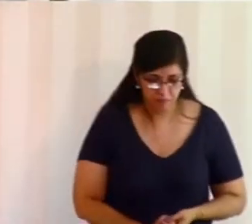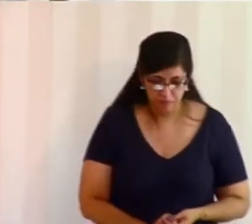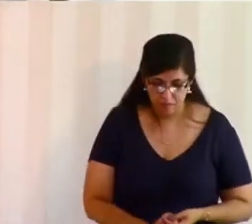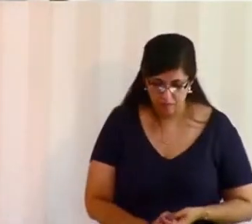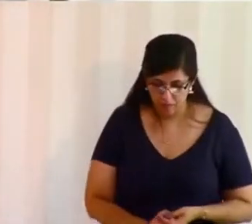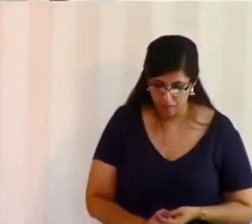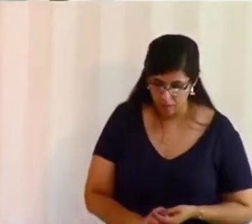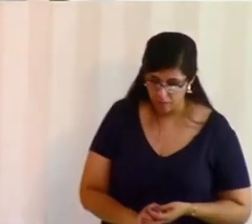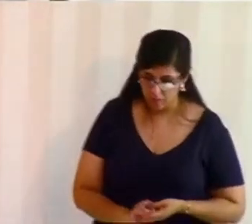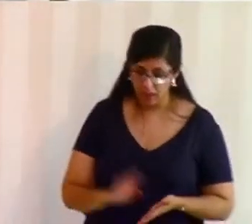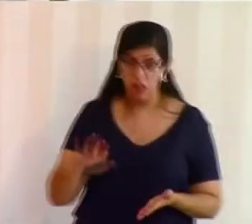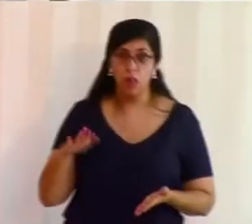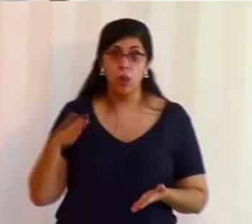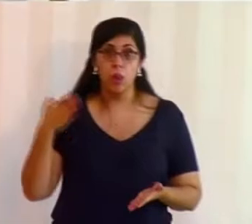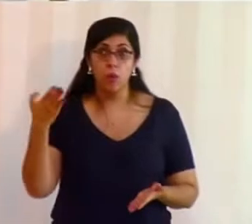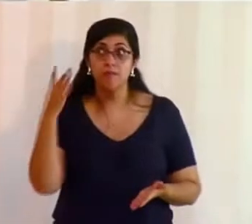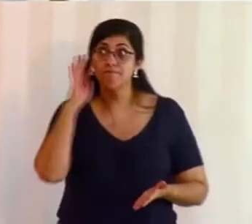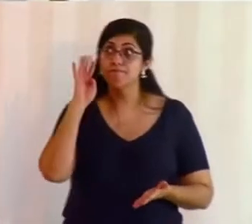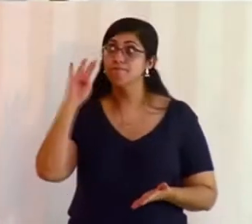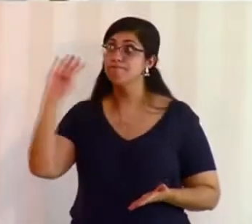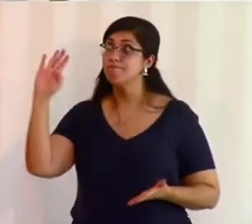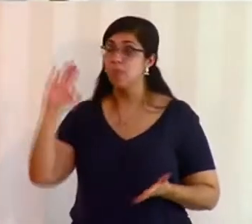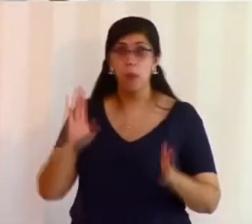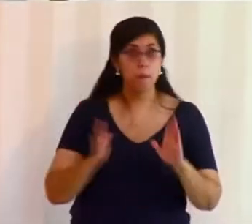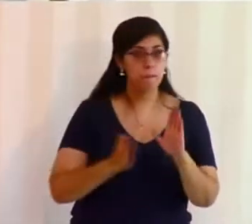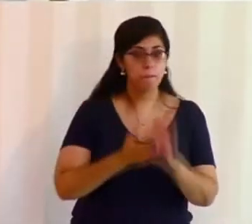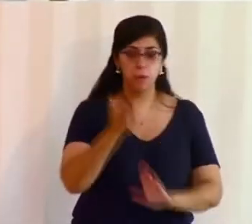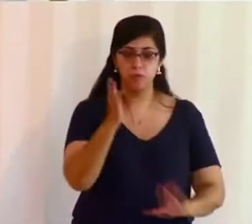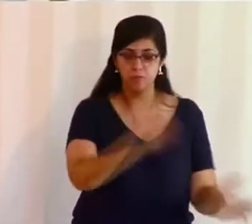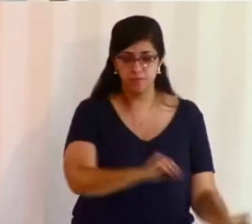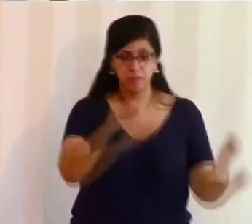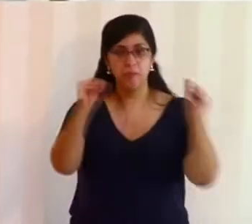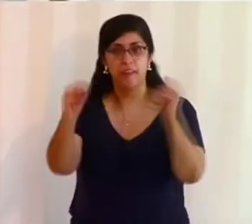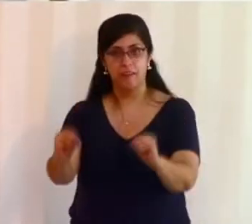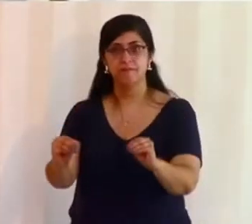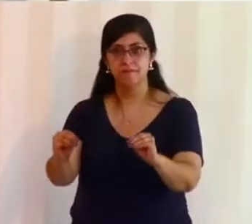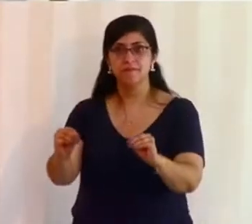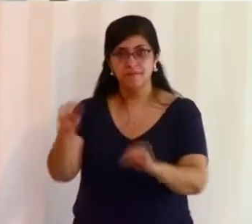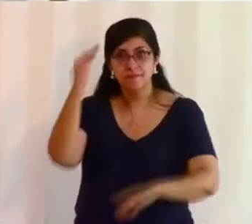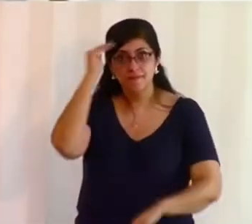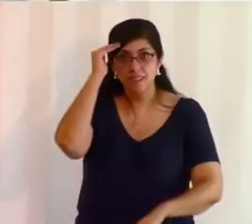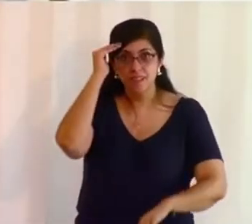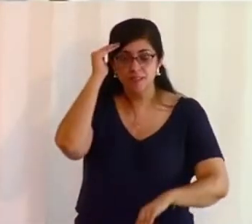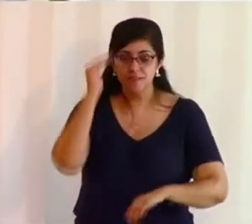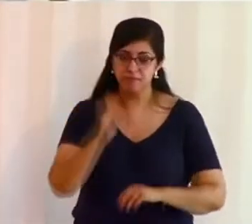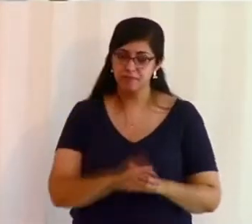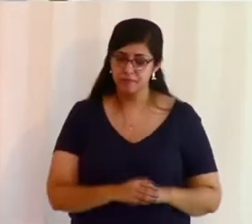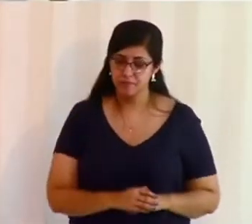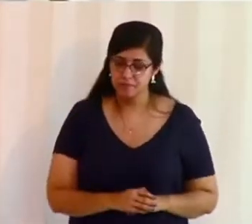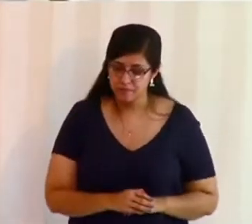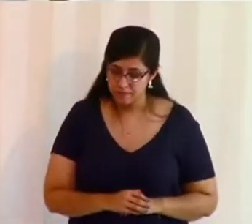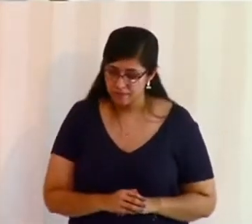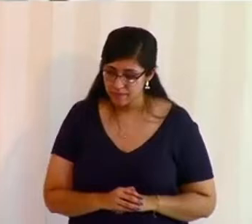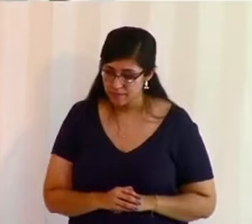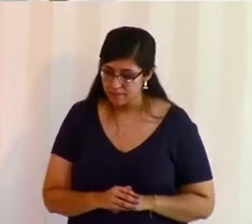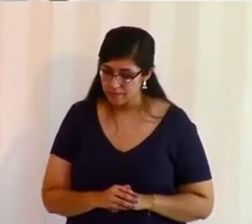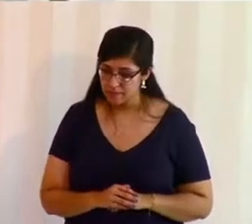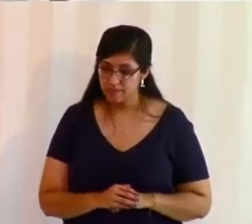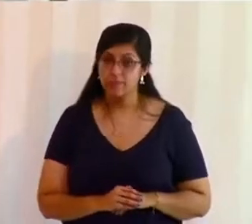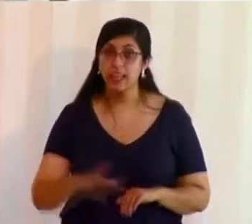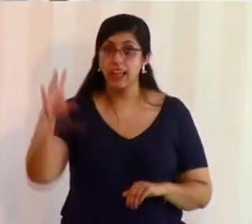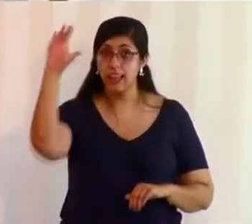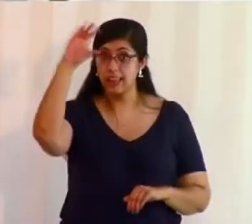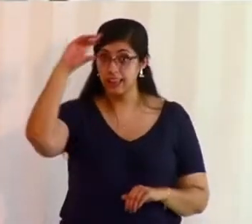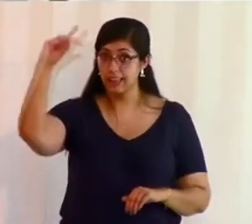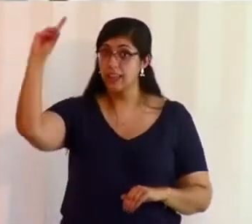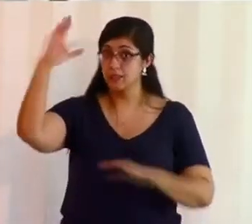visão, imediatamente procuramos partir para aquele destino, concluindo, olha que coisa linda, concluindo que Deus